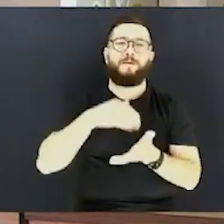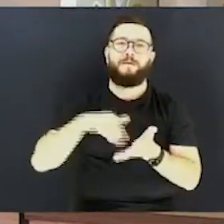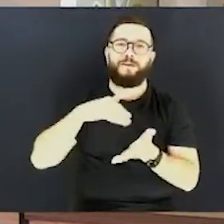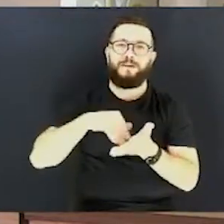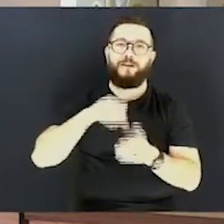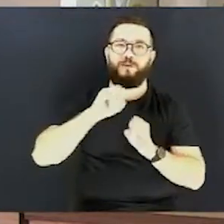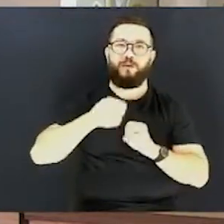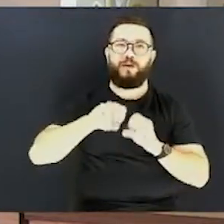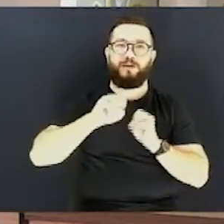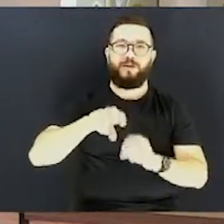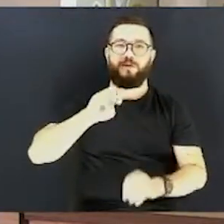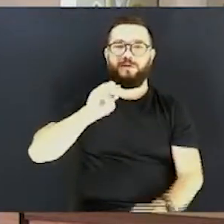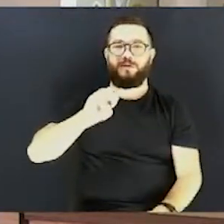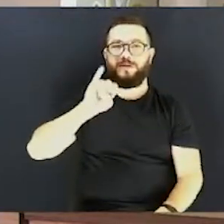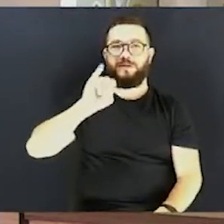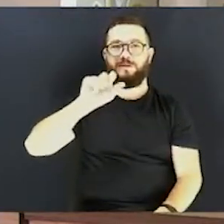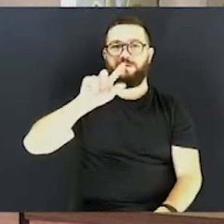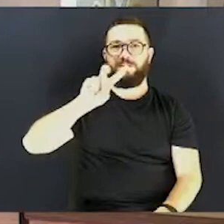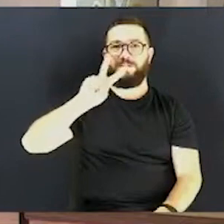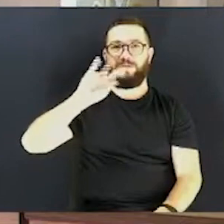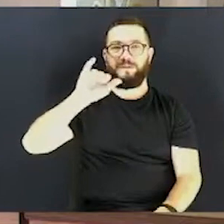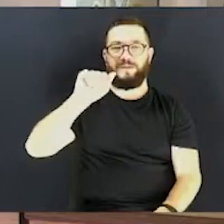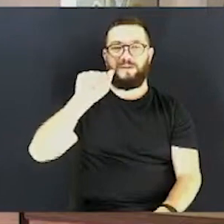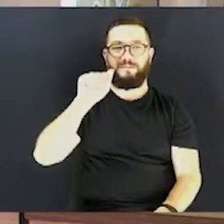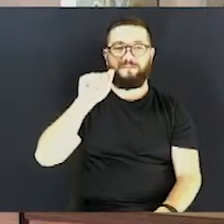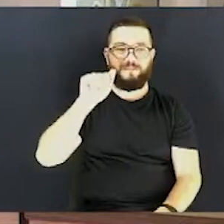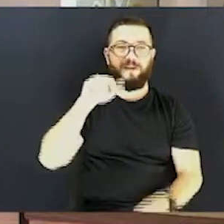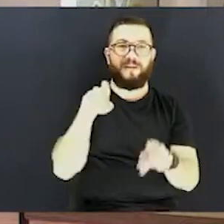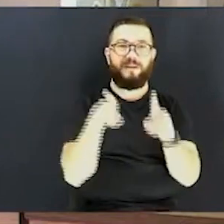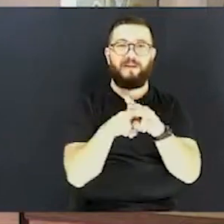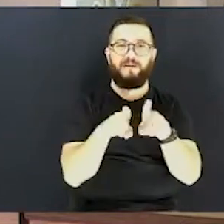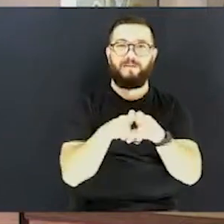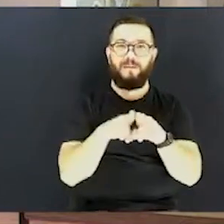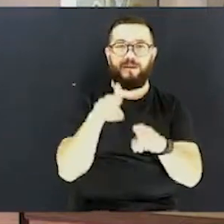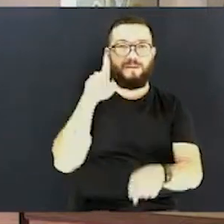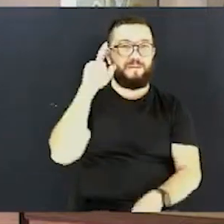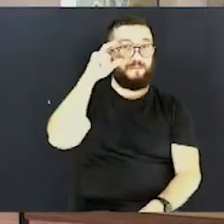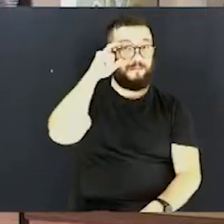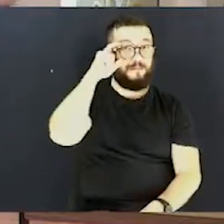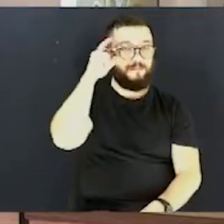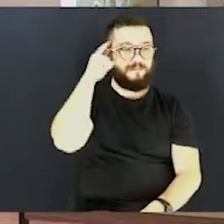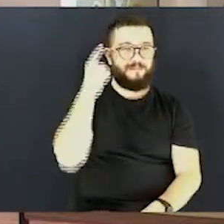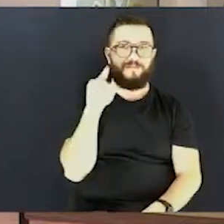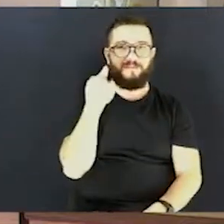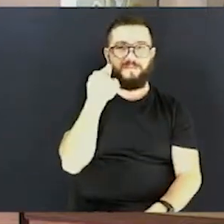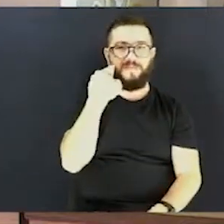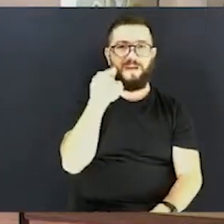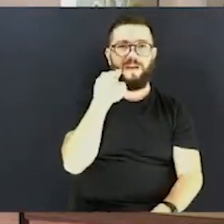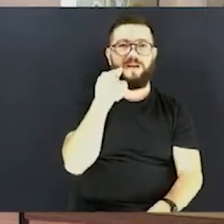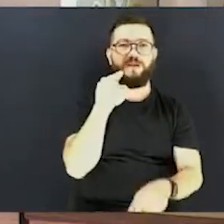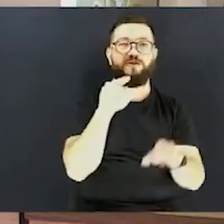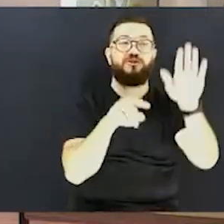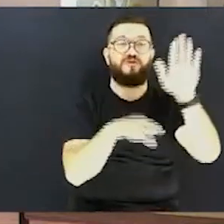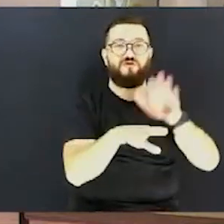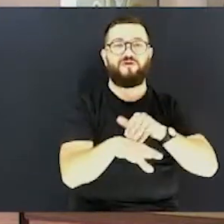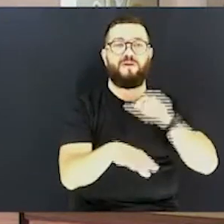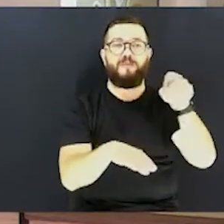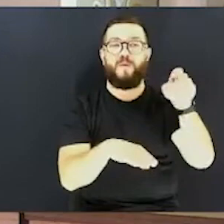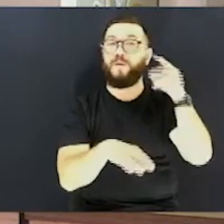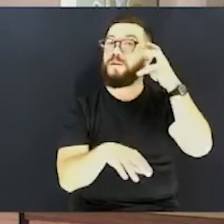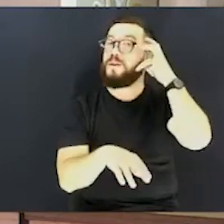professora José também participaram, que o vereador Dalton, inclusive, foi indicado para participar dessa comissão quando eu estava presidente aqui nesta